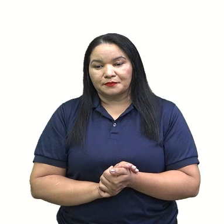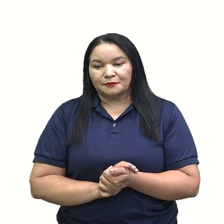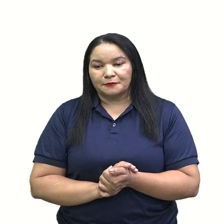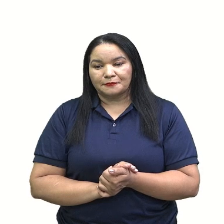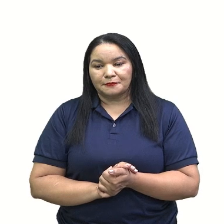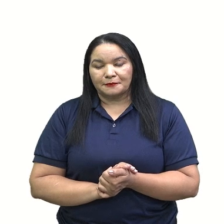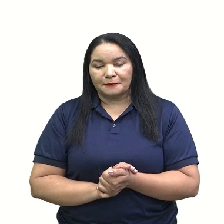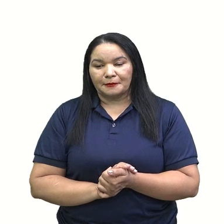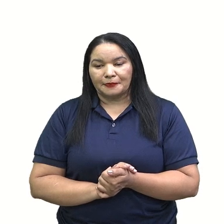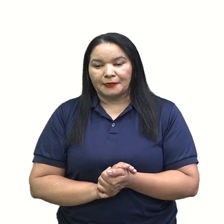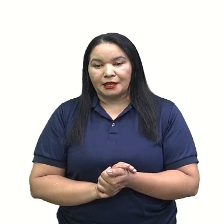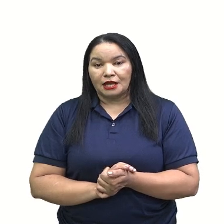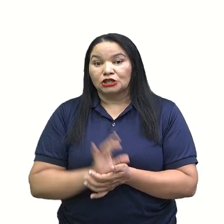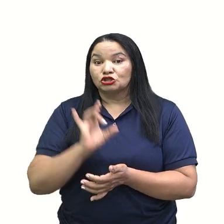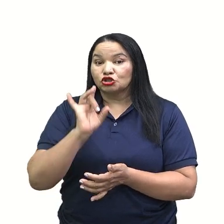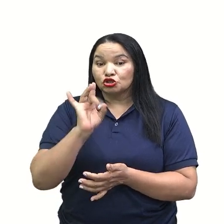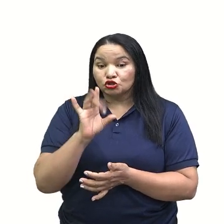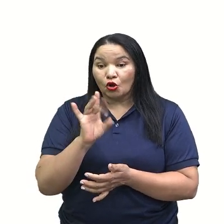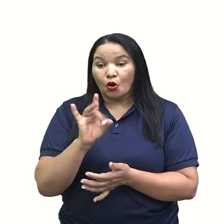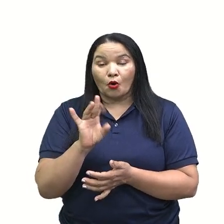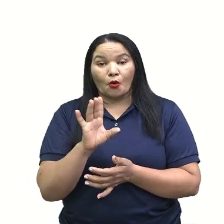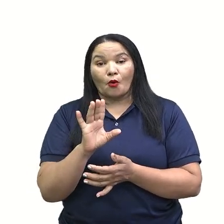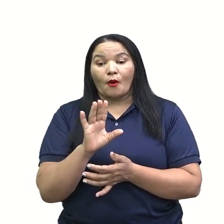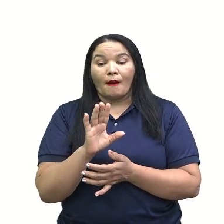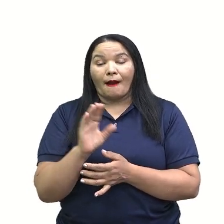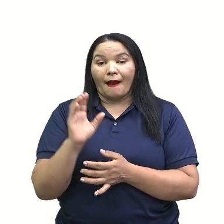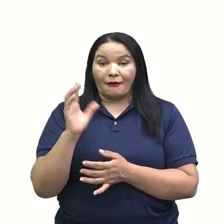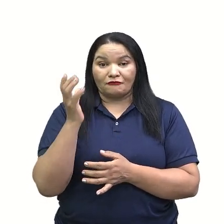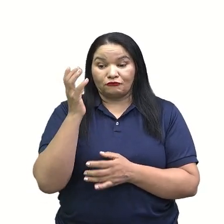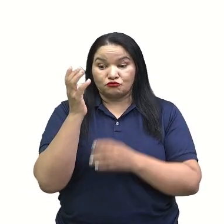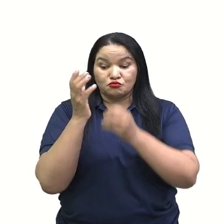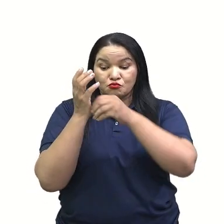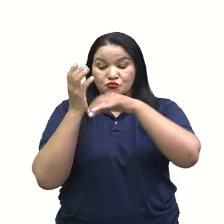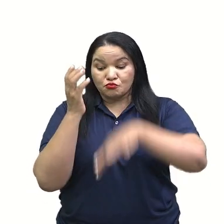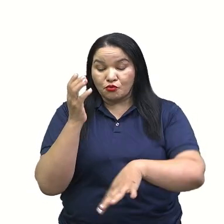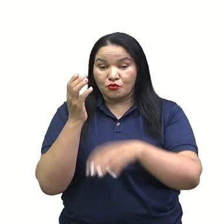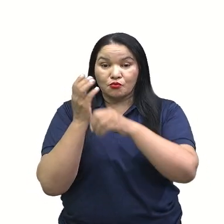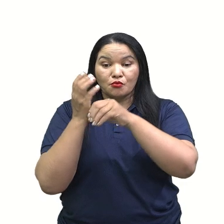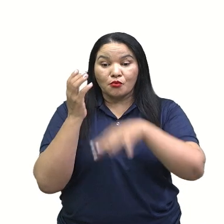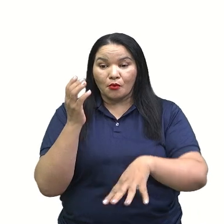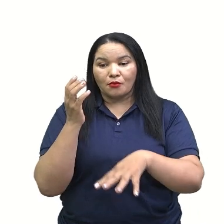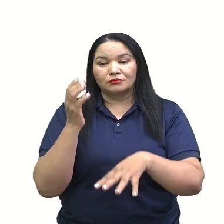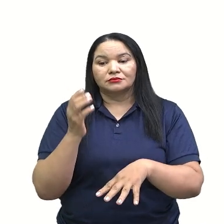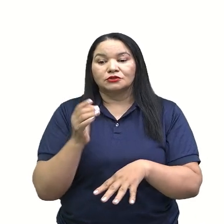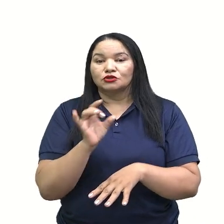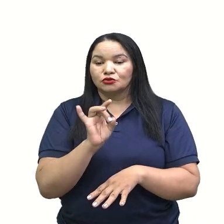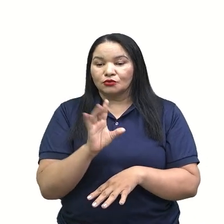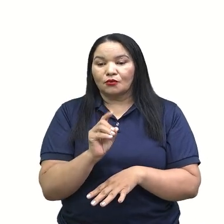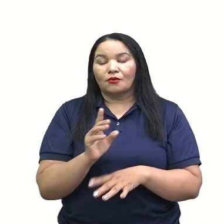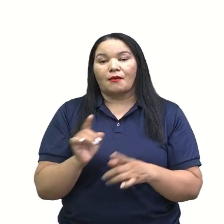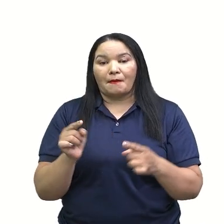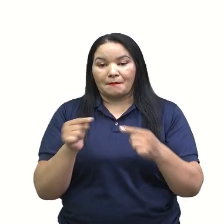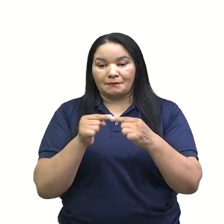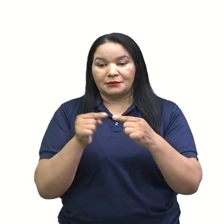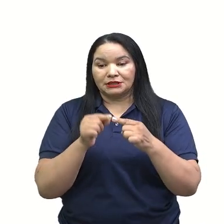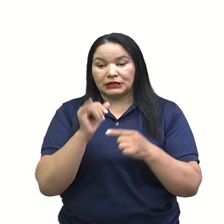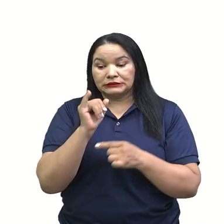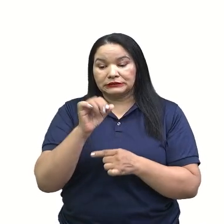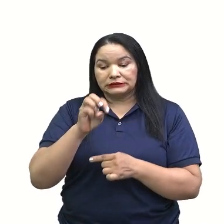Mas as frutas que caíram, elas vão ali ser quem? A imagem de